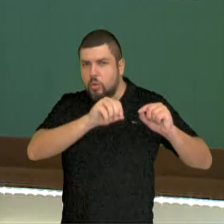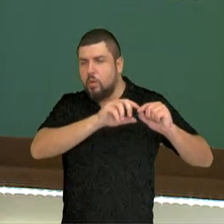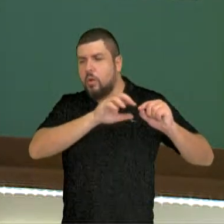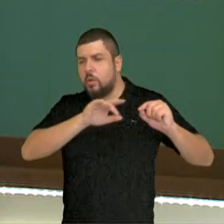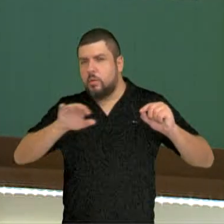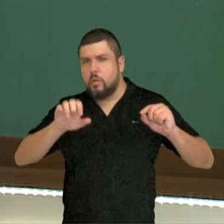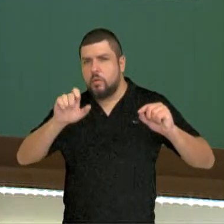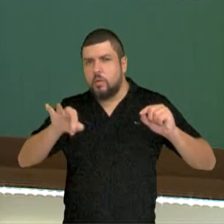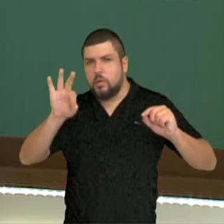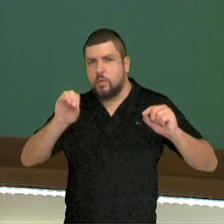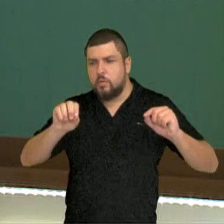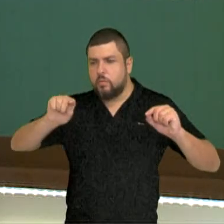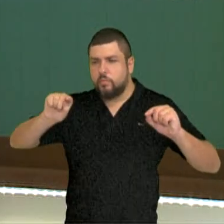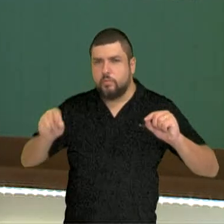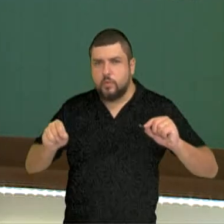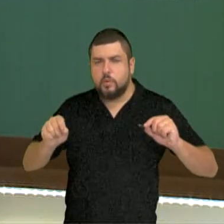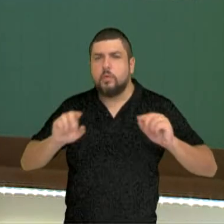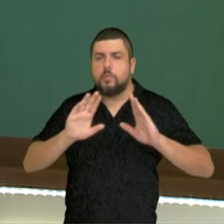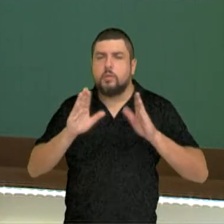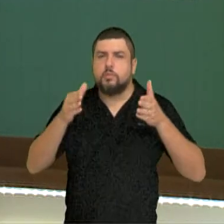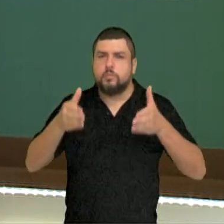ele quer destacar.